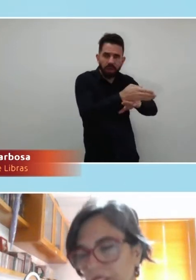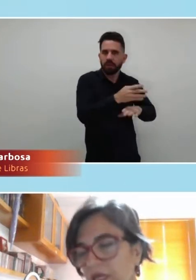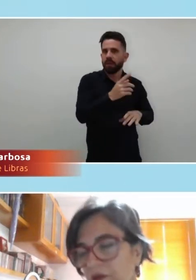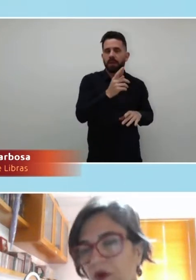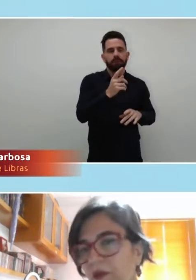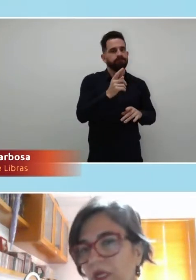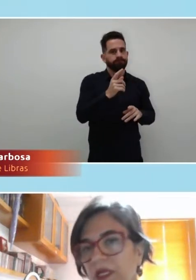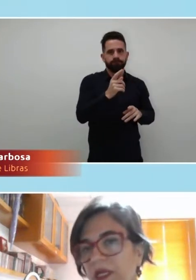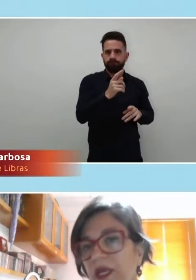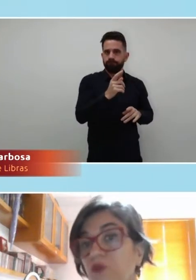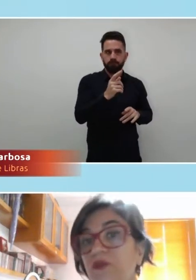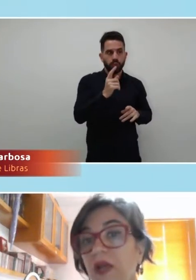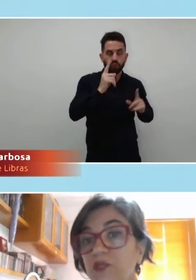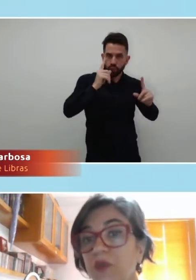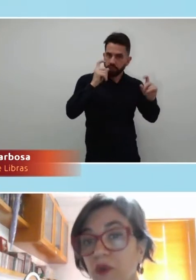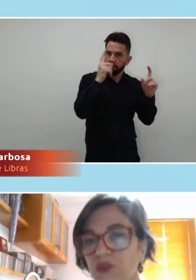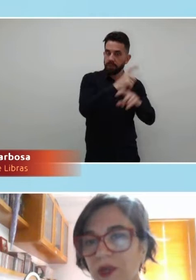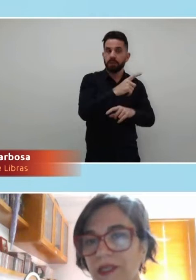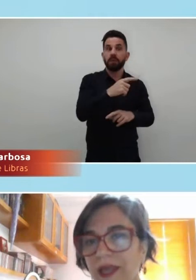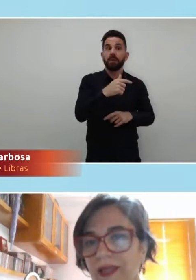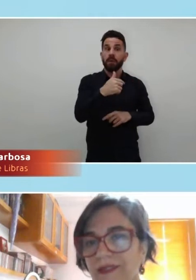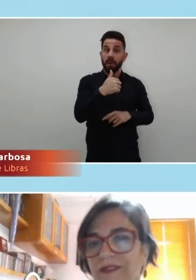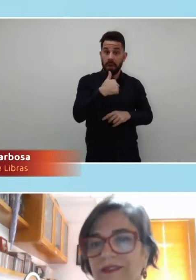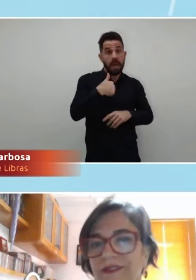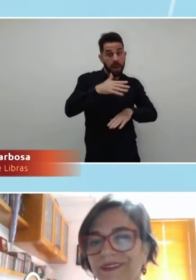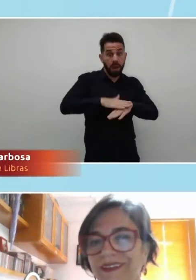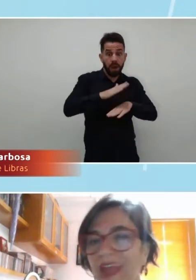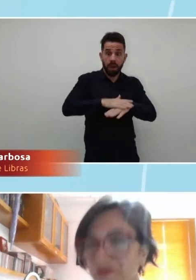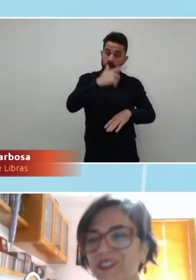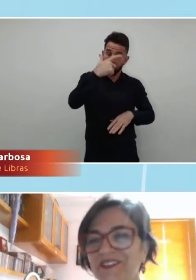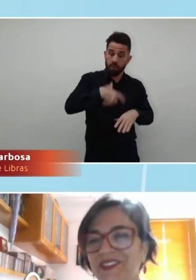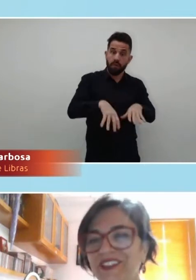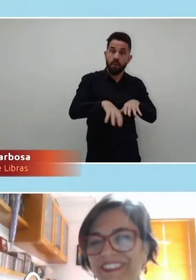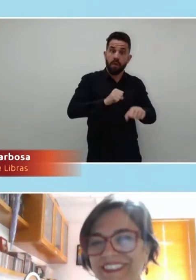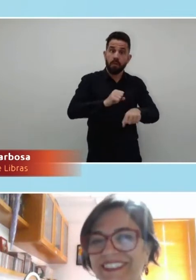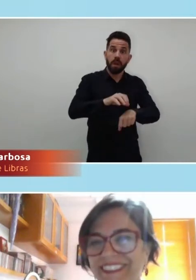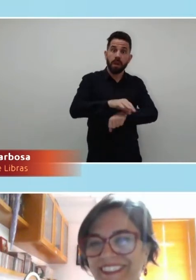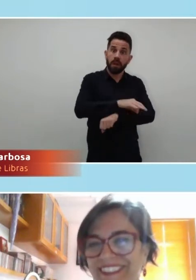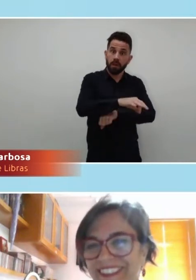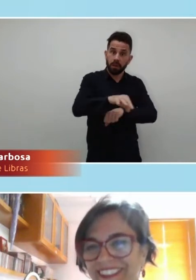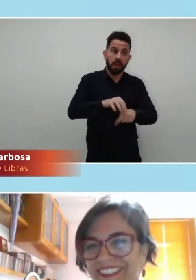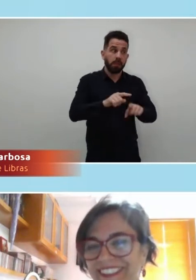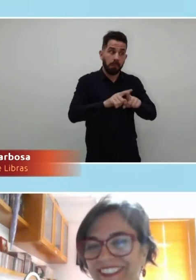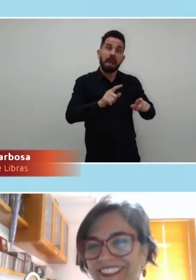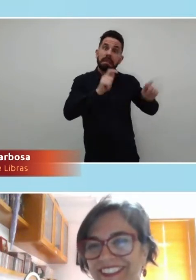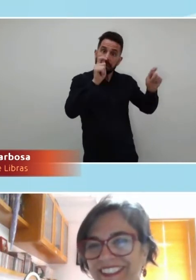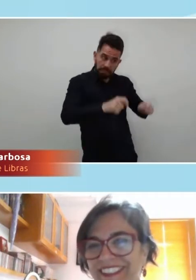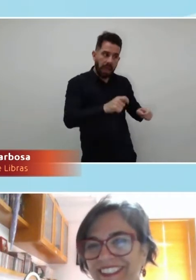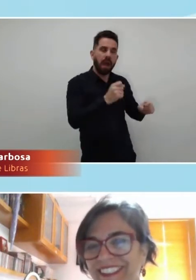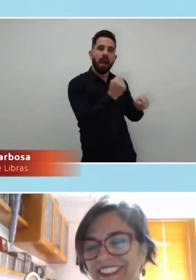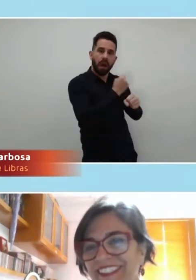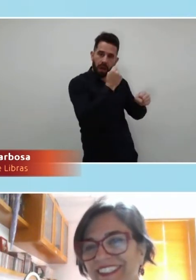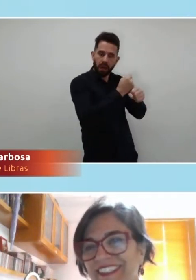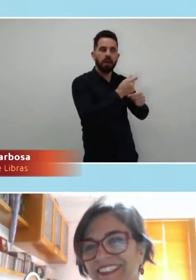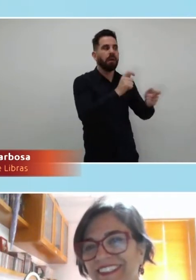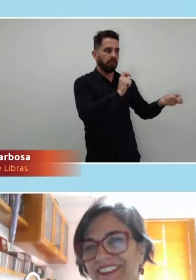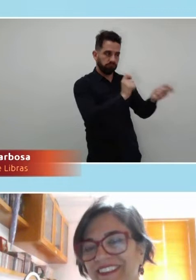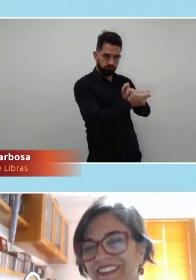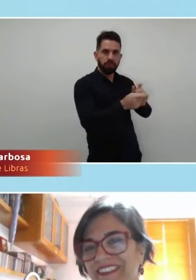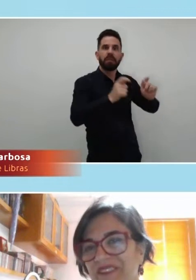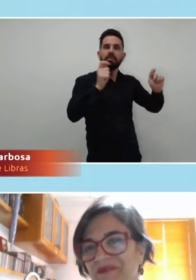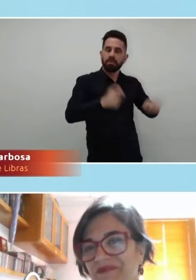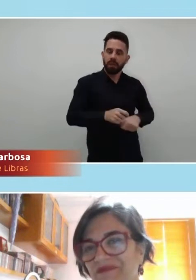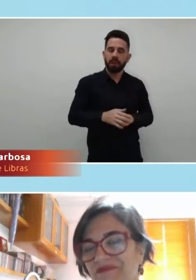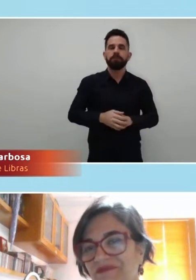fazer reforma. Eu falo isso porque eu sou arquiteta. É possível. Também, professora, se a gente for pensar, pessoas que